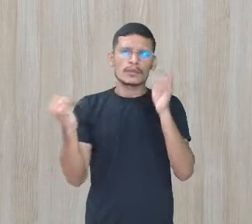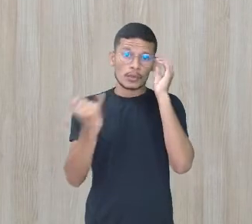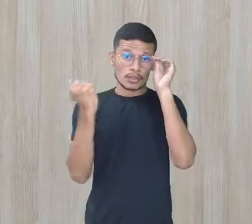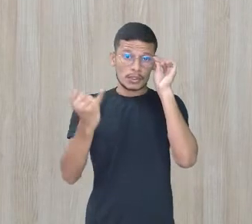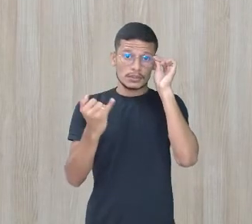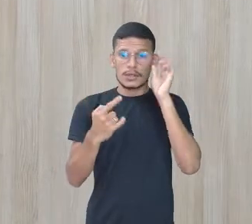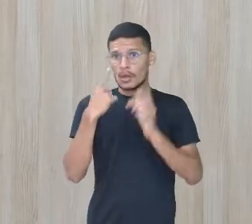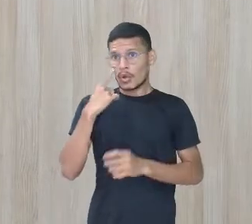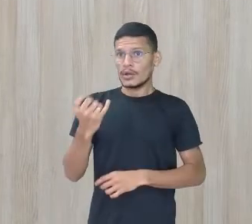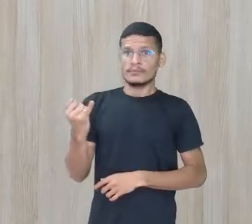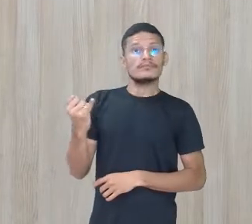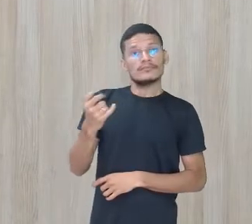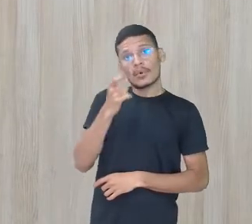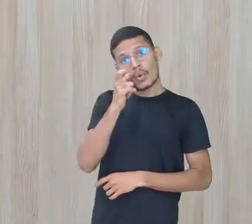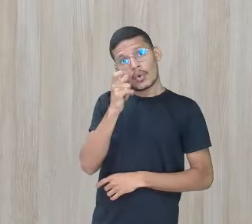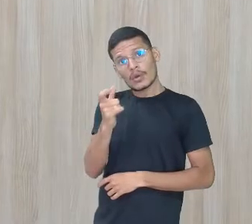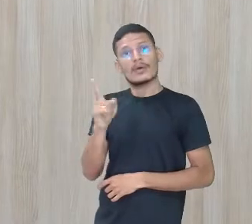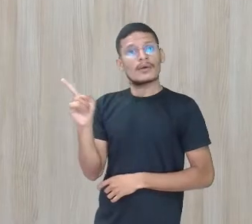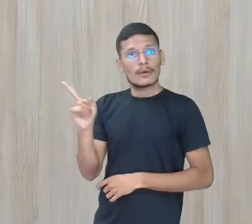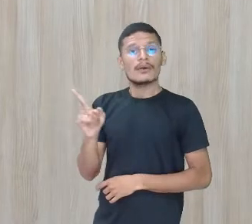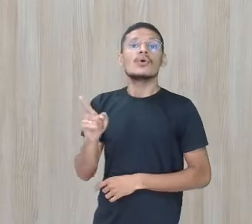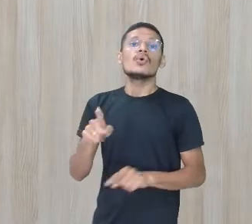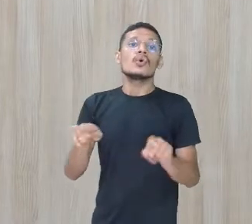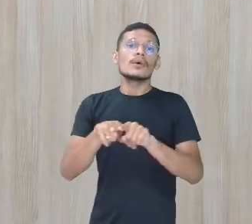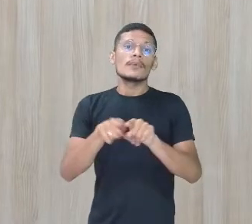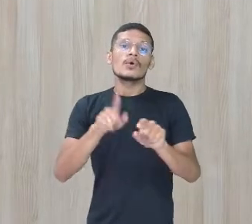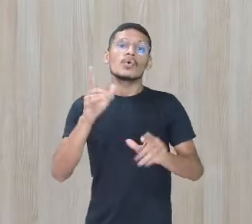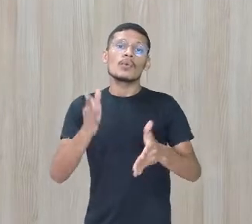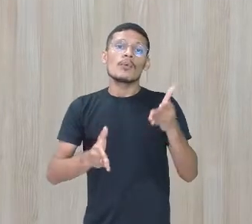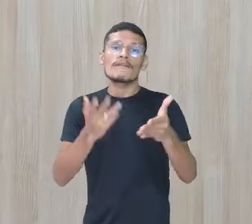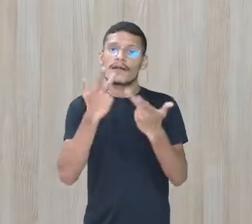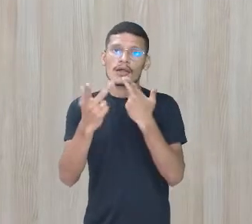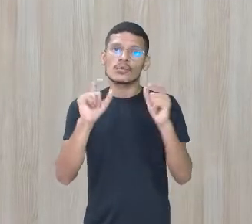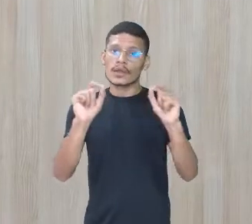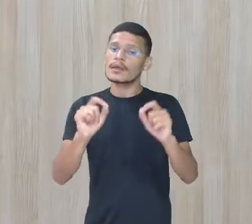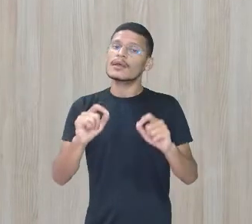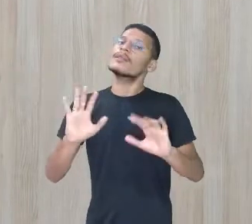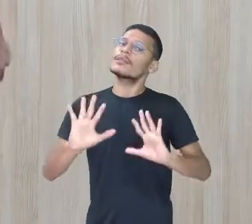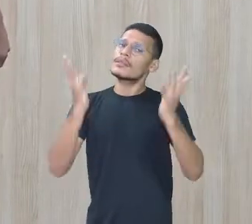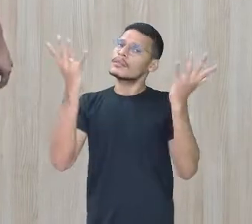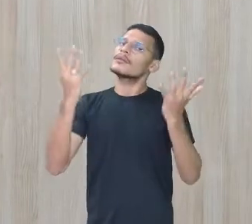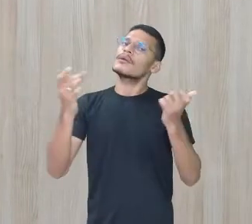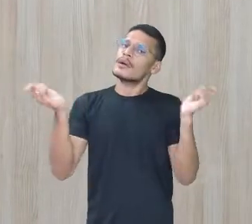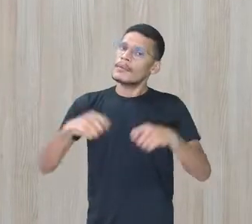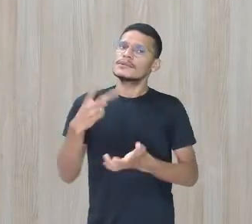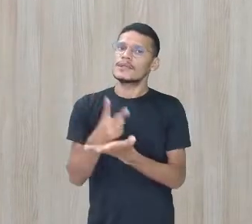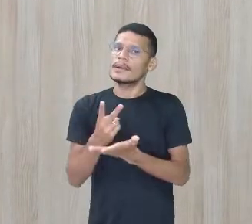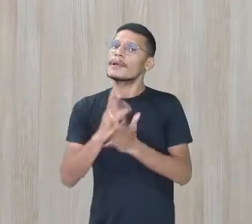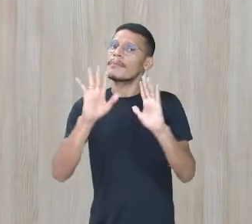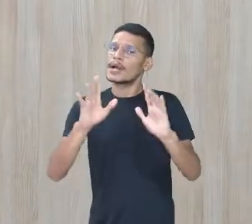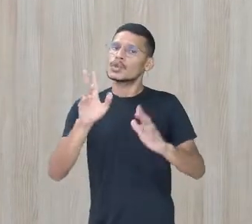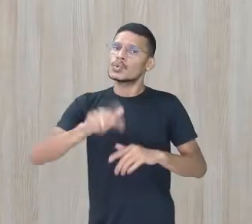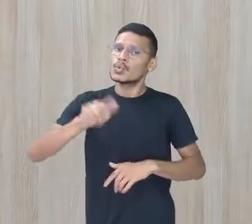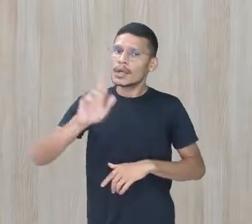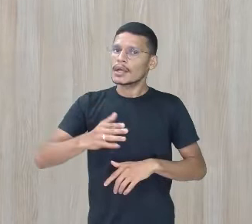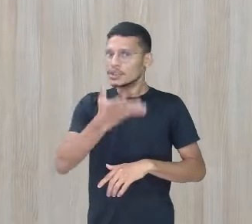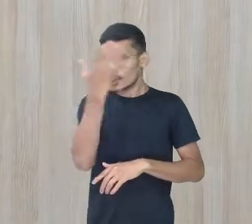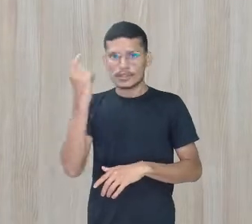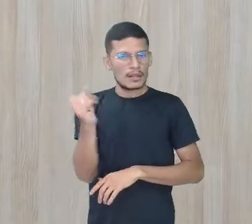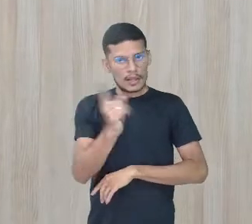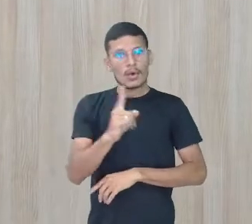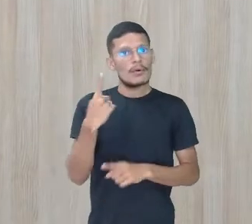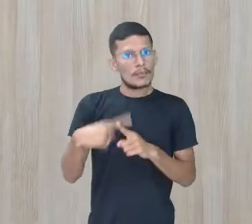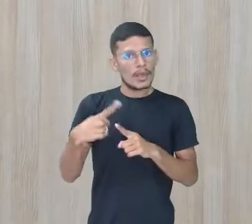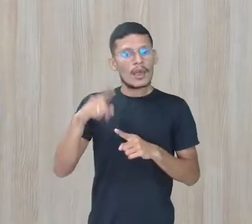robozinho dizendo que a show é realmente uma data para a gente celebrar sempre, mas nunca podemos esquecer esse debate tem que estar presente o ano